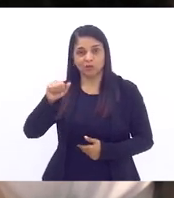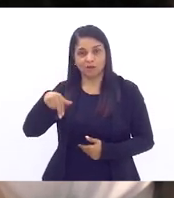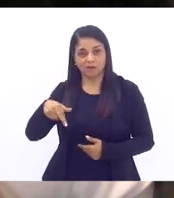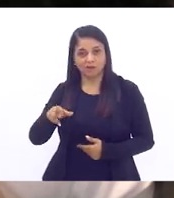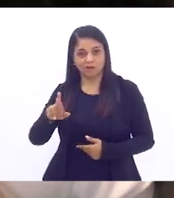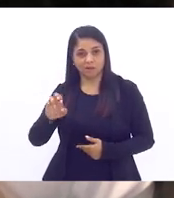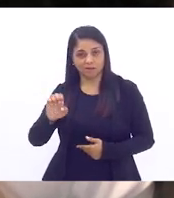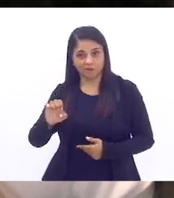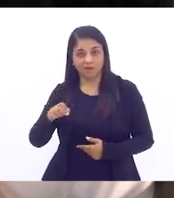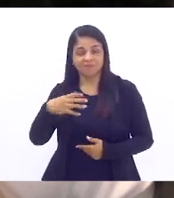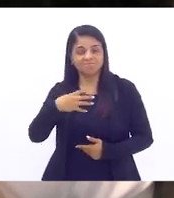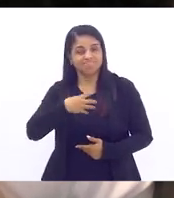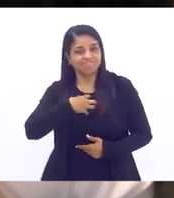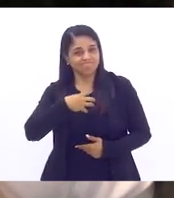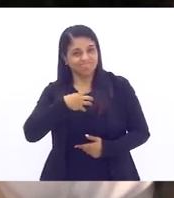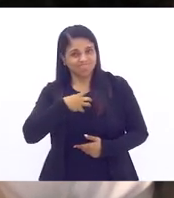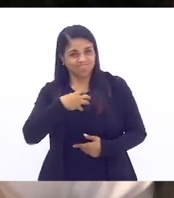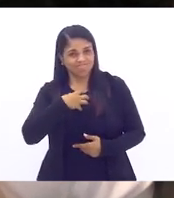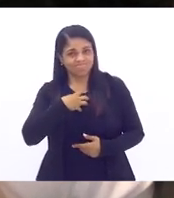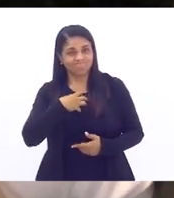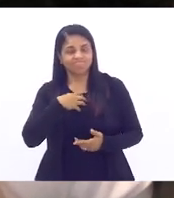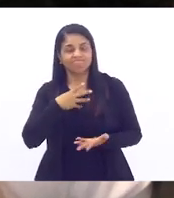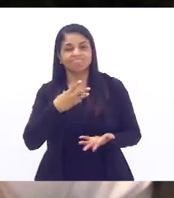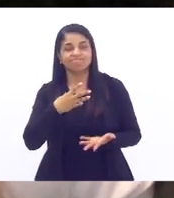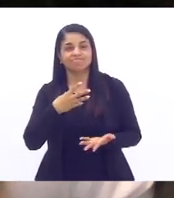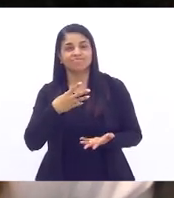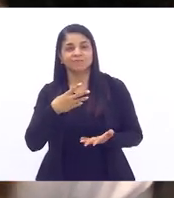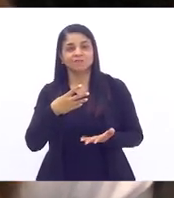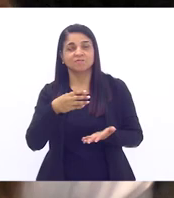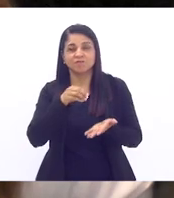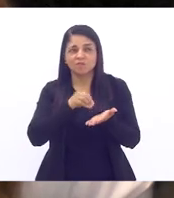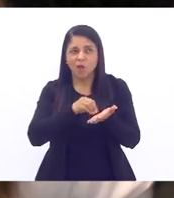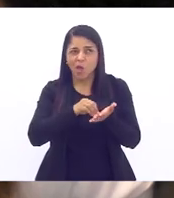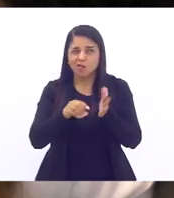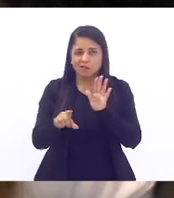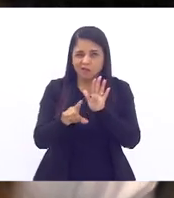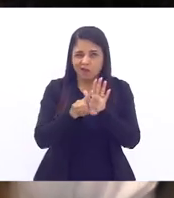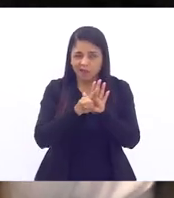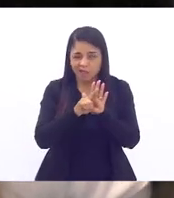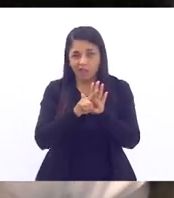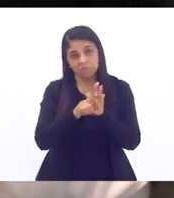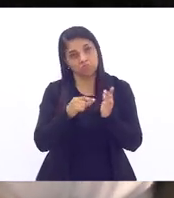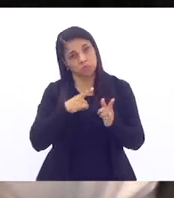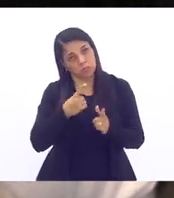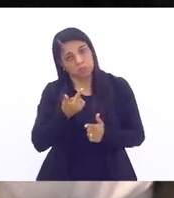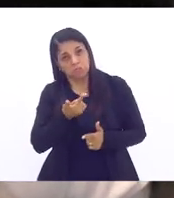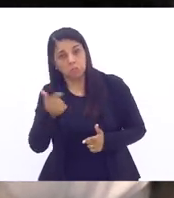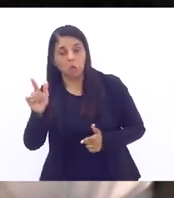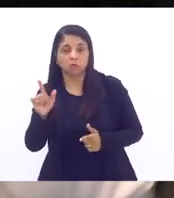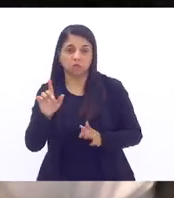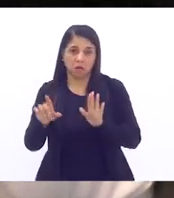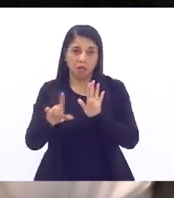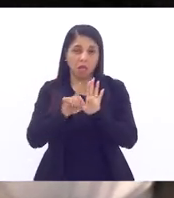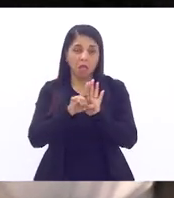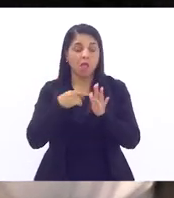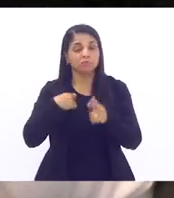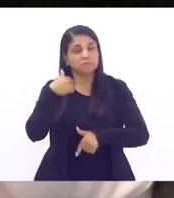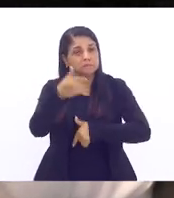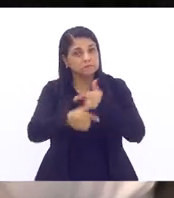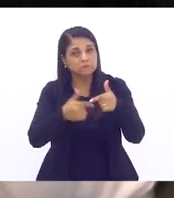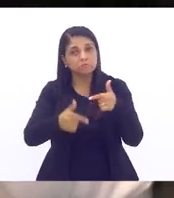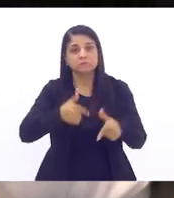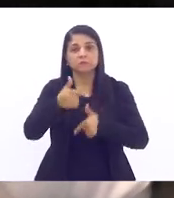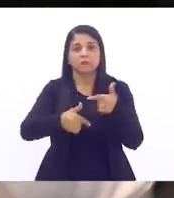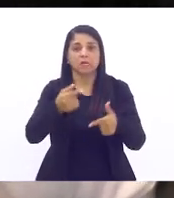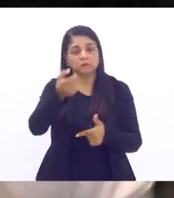sente um pouquinho a falta e na lei que eu não sei se cabe outra mas é um trabalho de conscientização